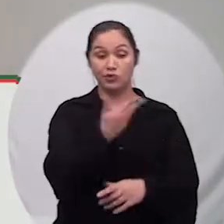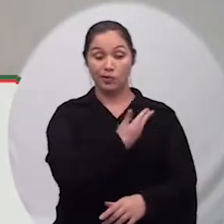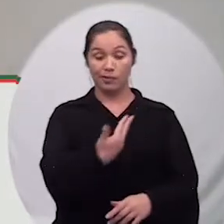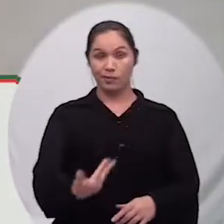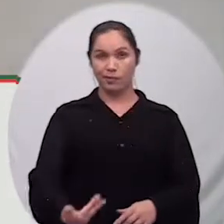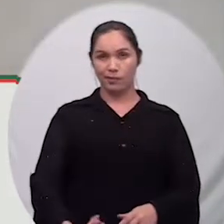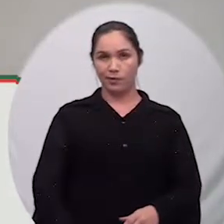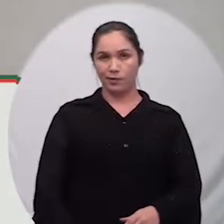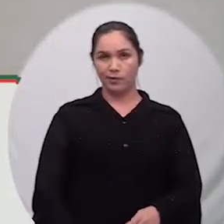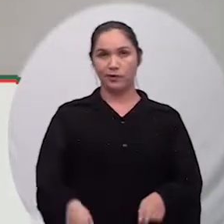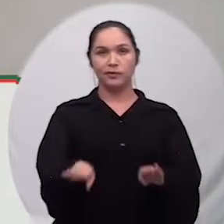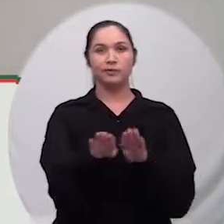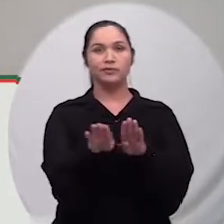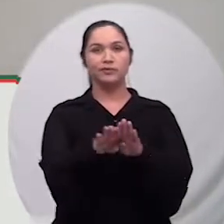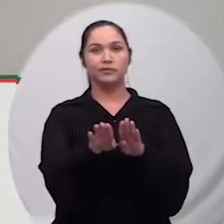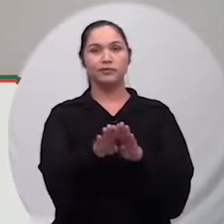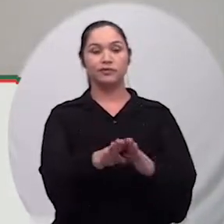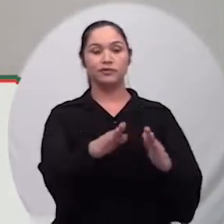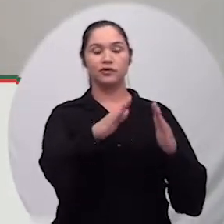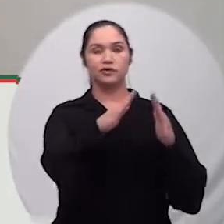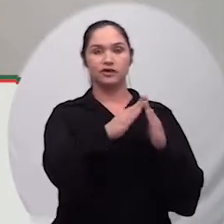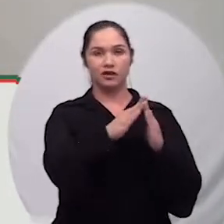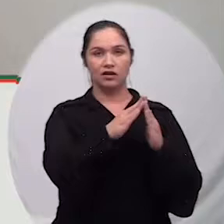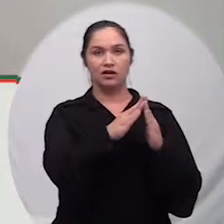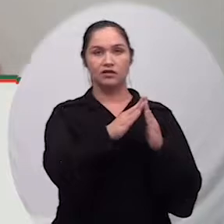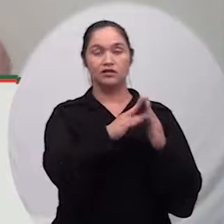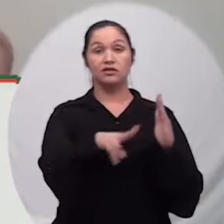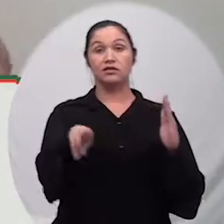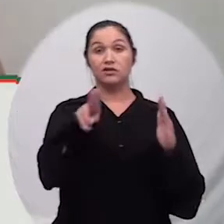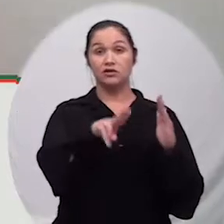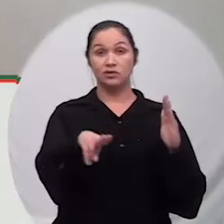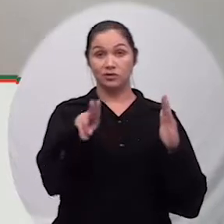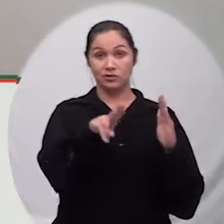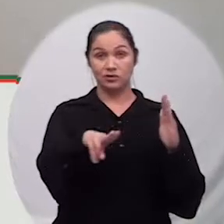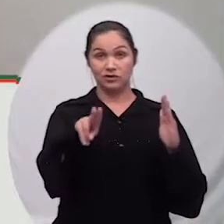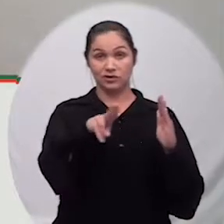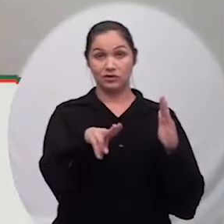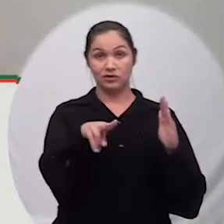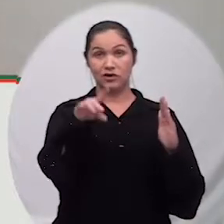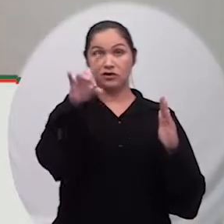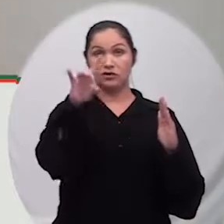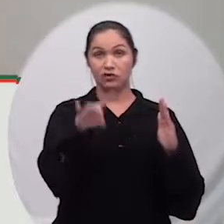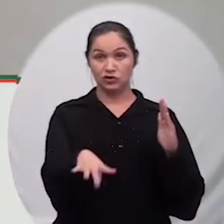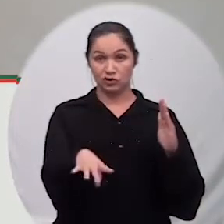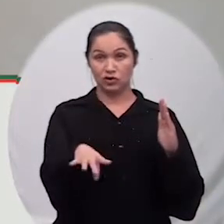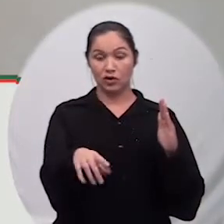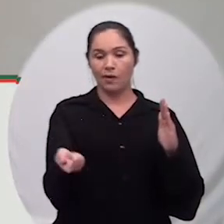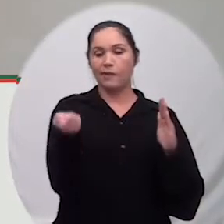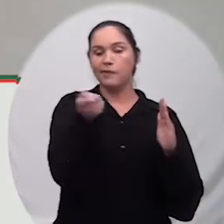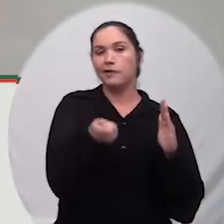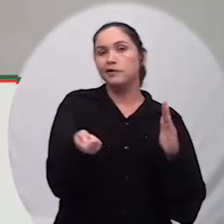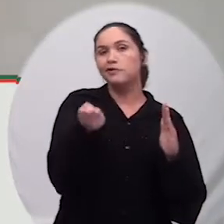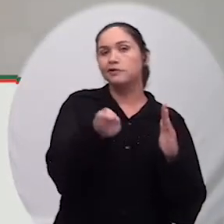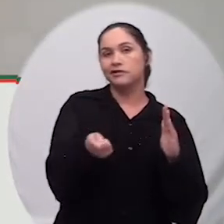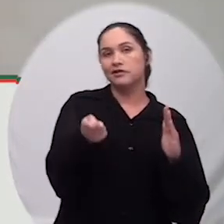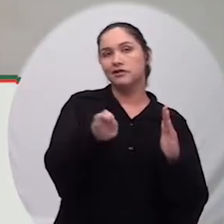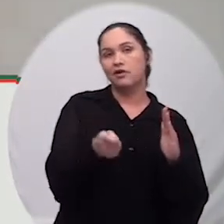e imóveis que estejam sendo utilizados exclusivamente para aquela finalidade que a associação de moradores está